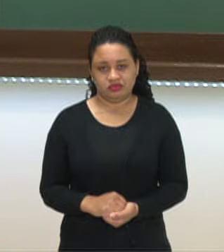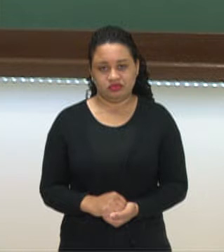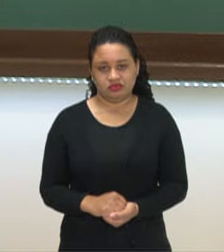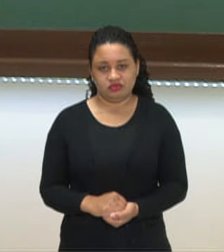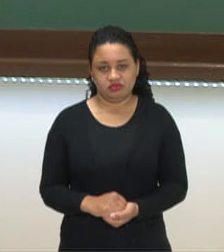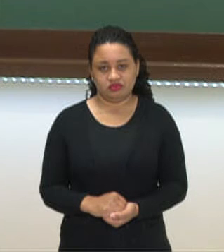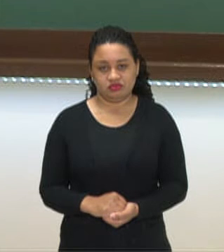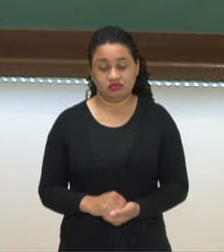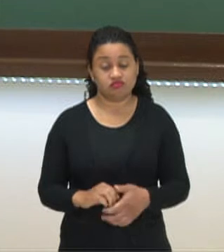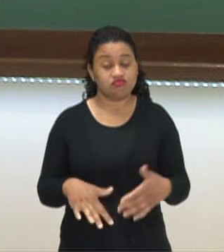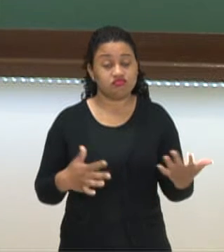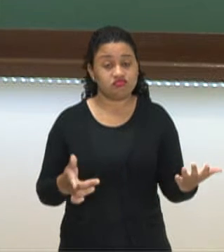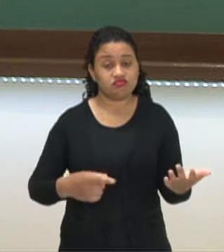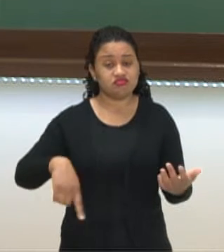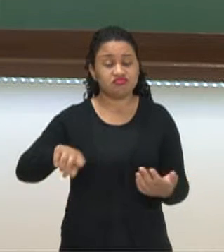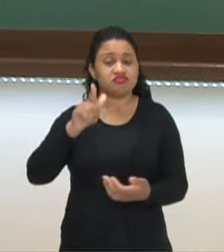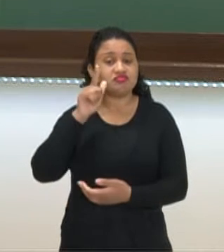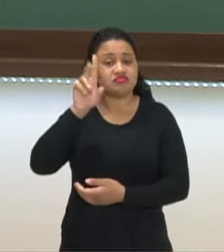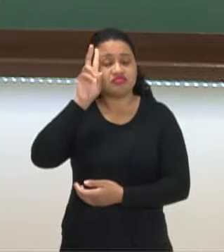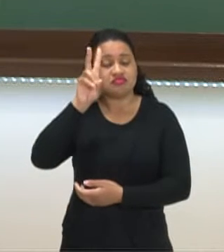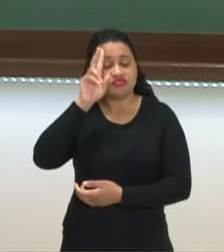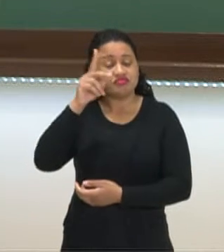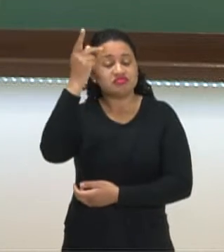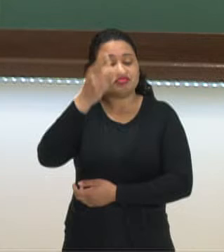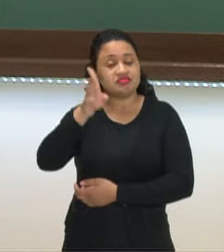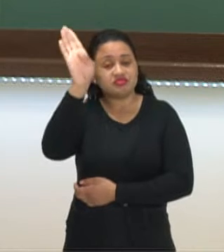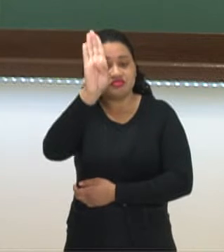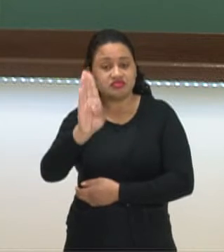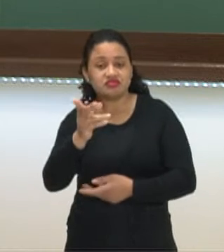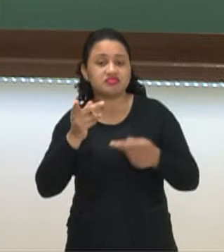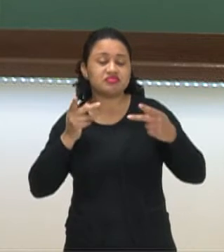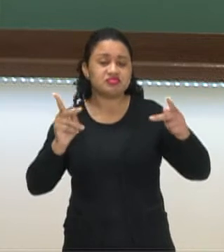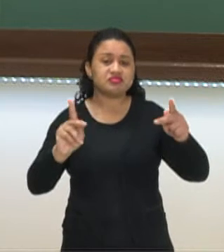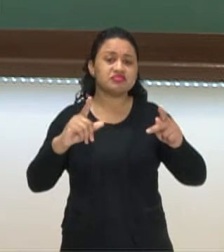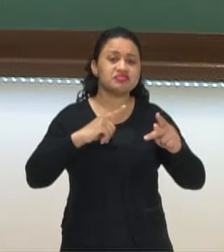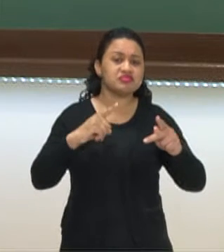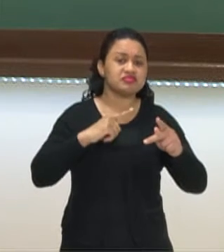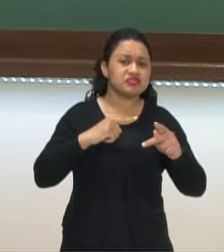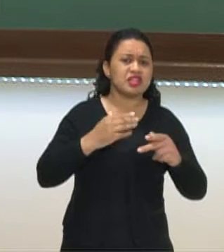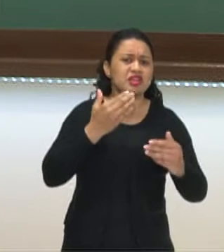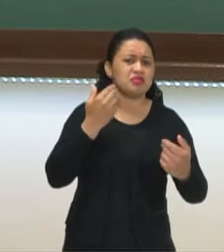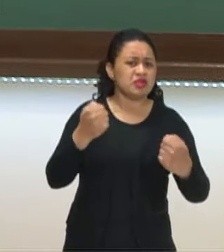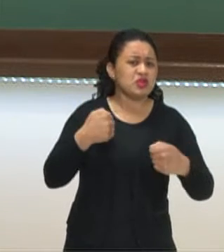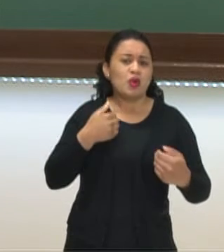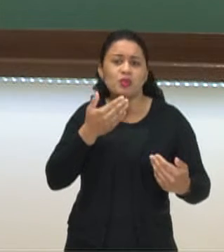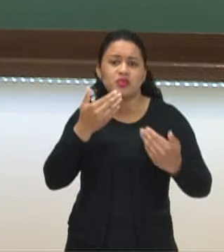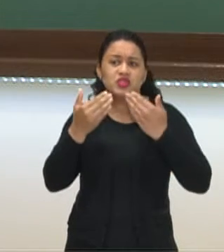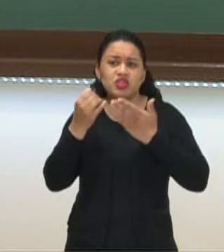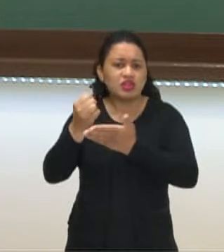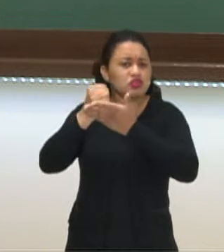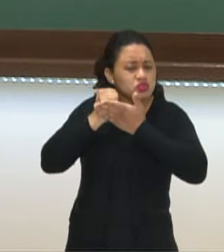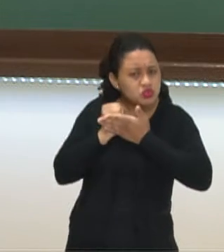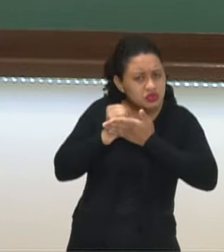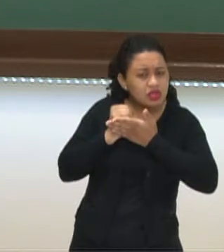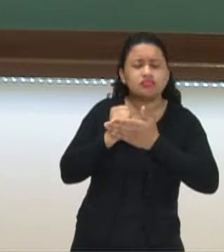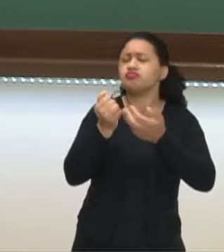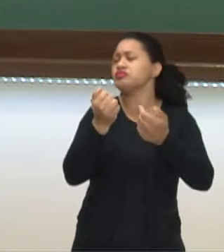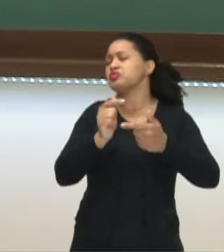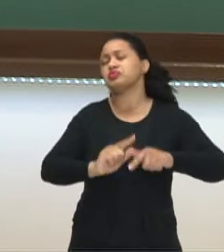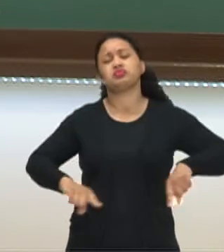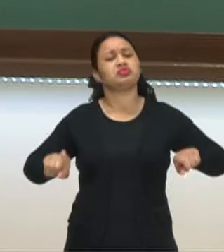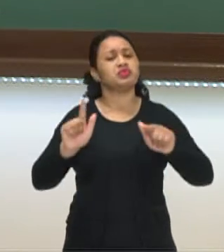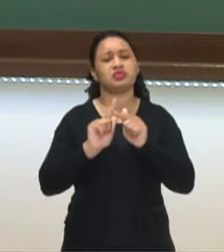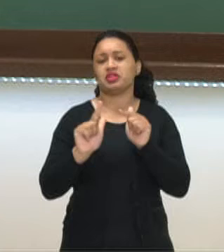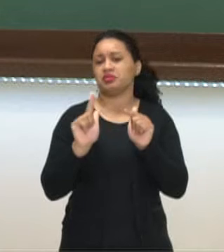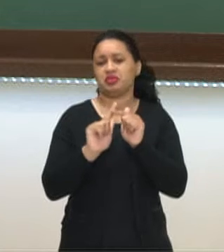E aí, lembrou de algum programa no Brasil? Precisou pedir ajuda? Não tem problema, vamos